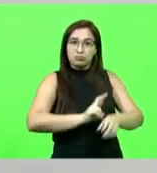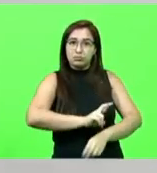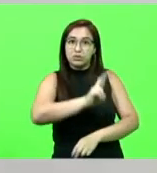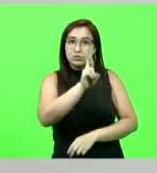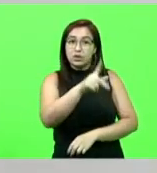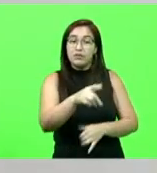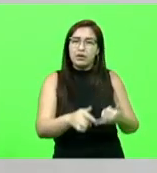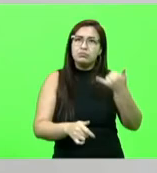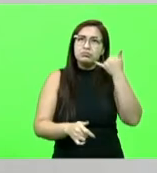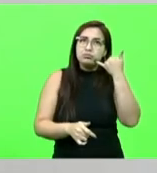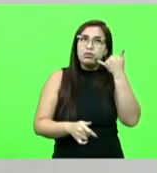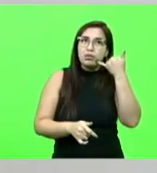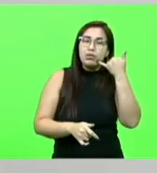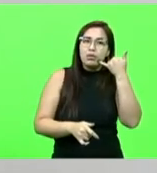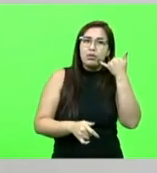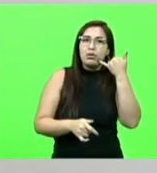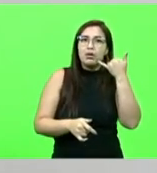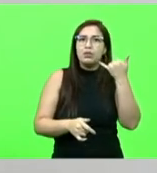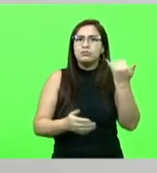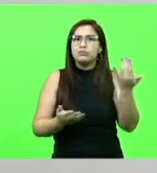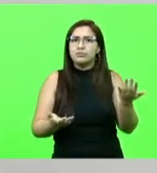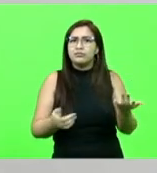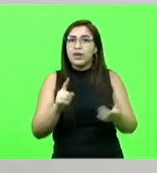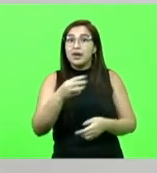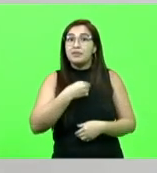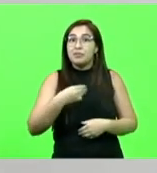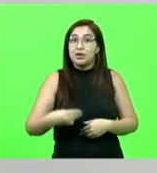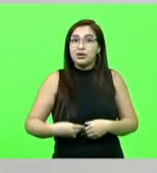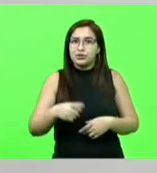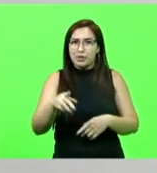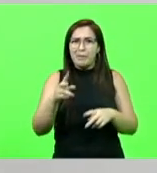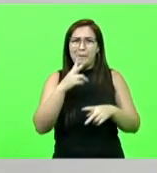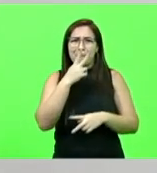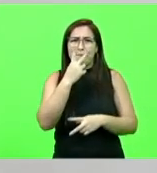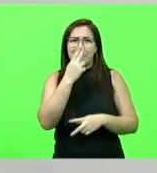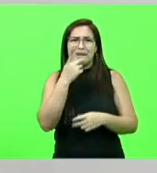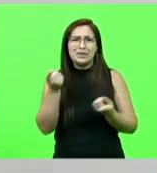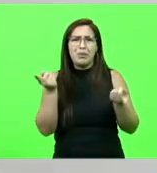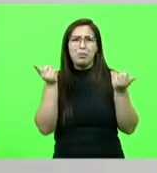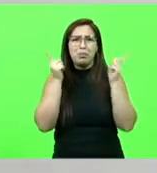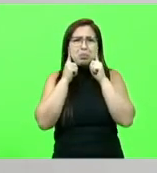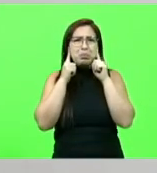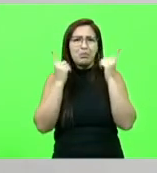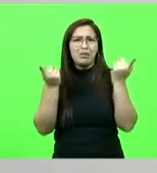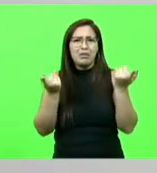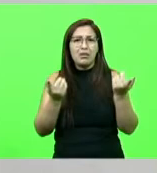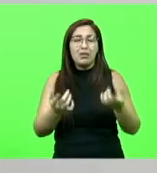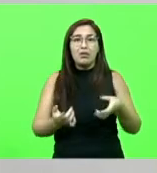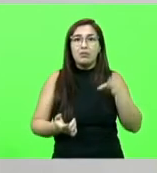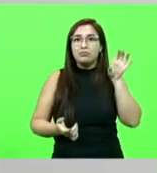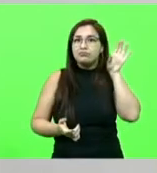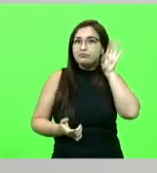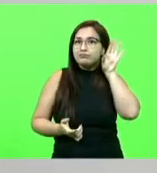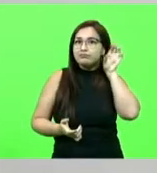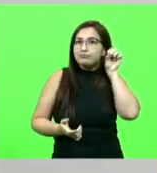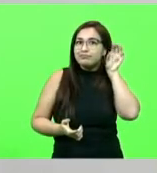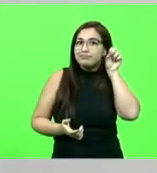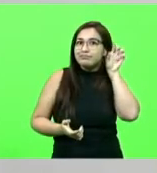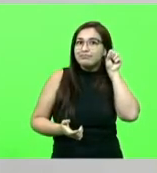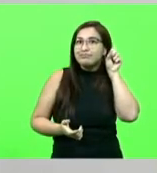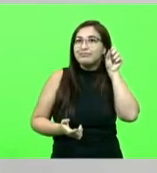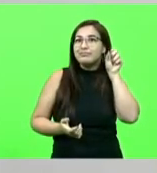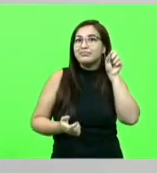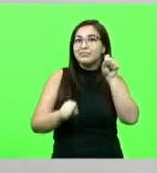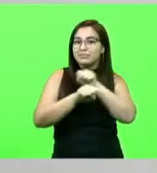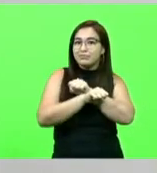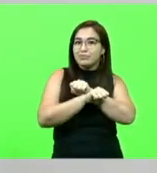ouvem, ouvidoria, o ministro Lewandowski, tu é surdo, ministro, ouvidoria, ouve e